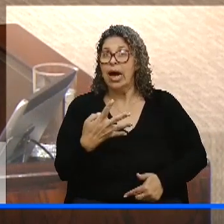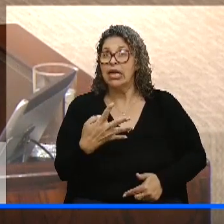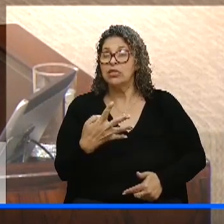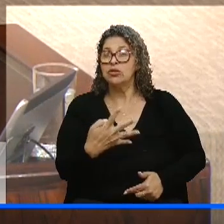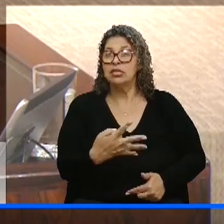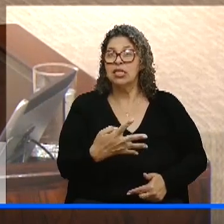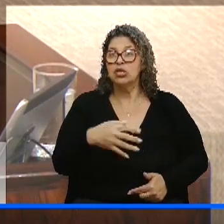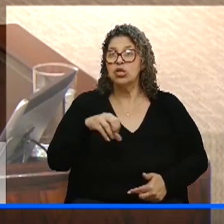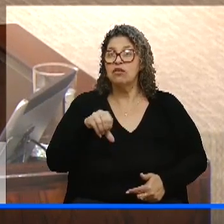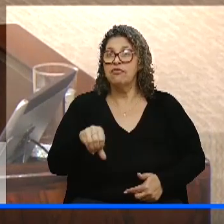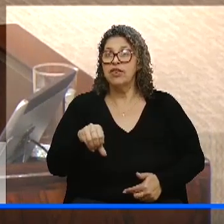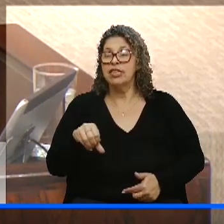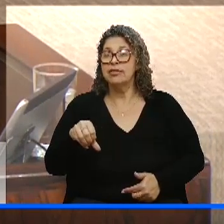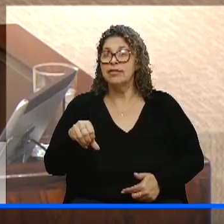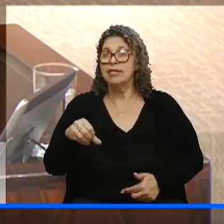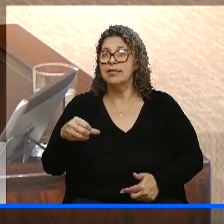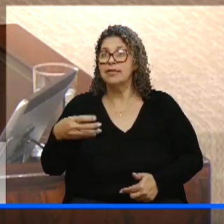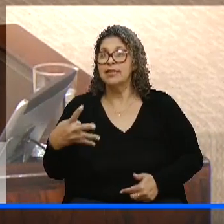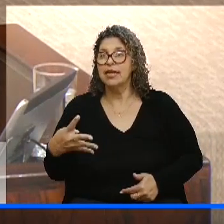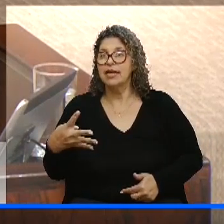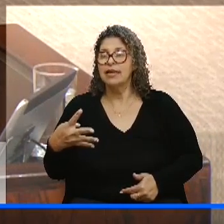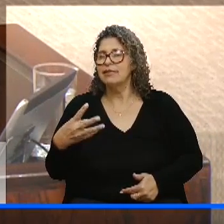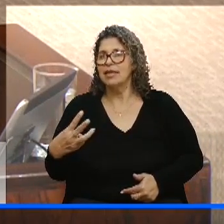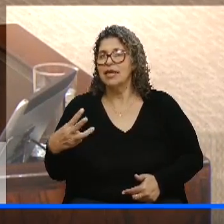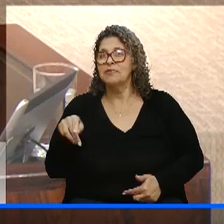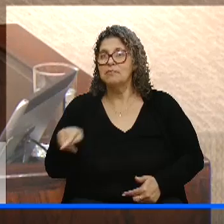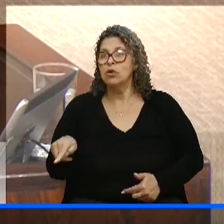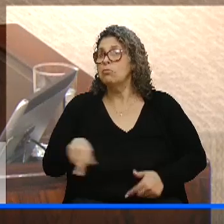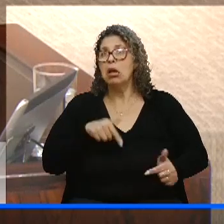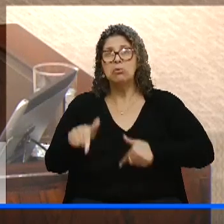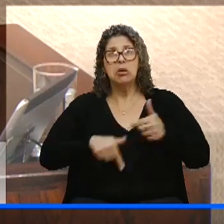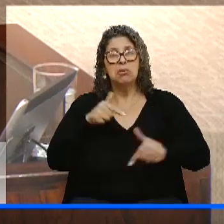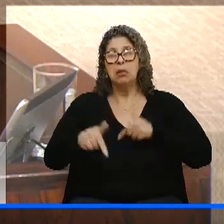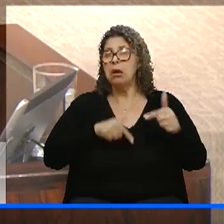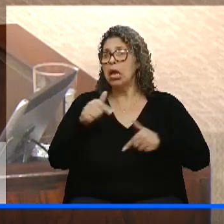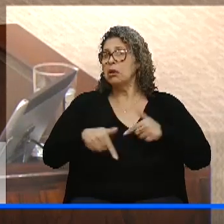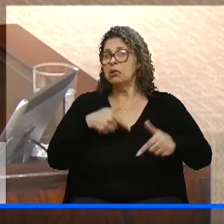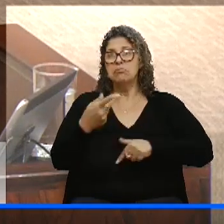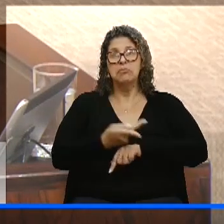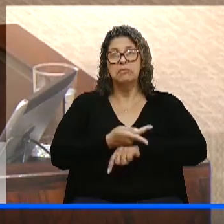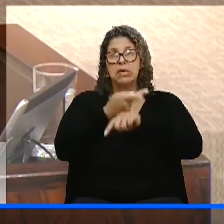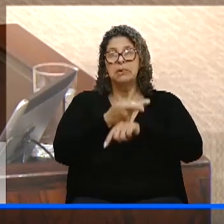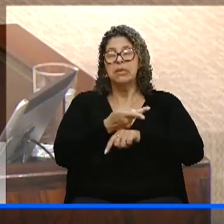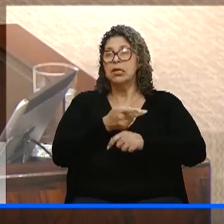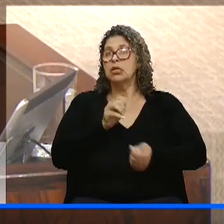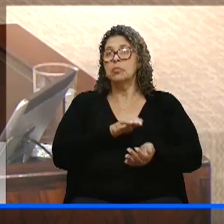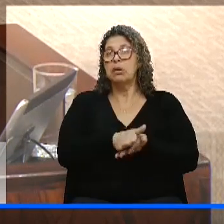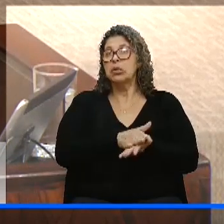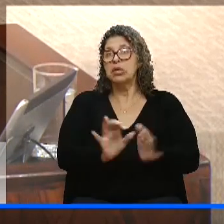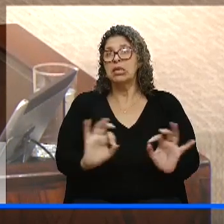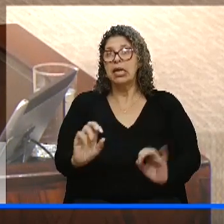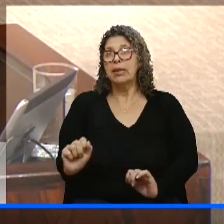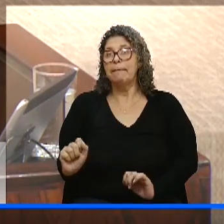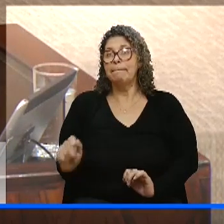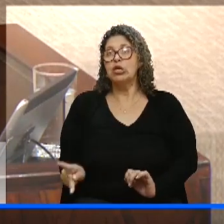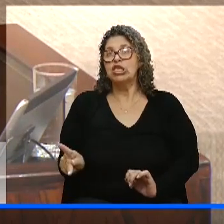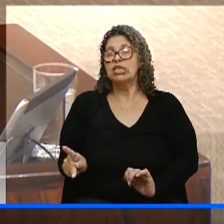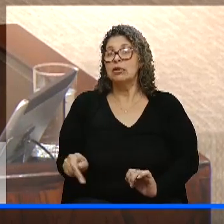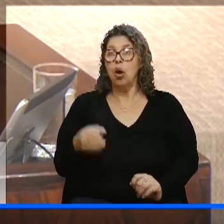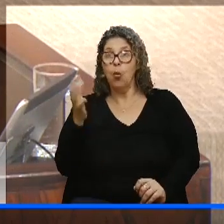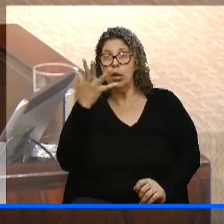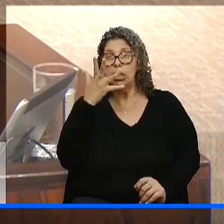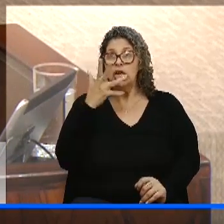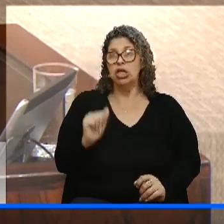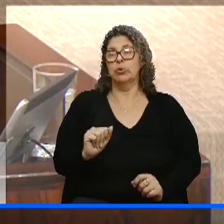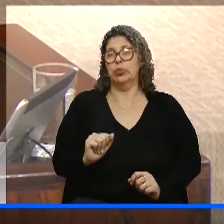497 mil reais foram pagos para quem não está trabalhando se premiou produtividade daqueles que não estão produzindo olha só que maravilha como a